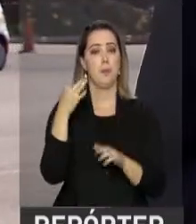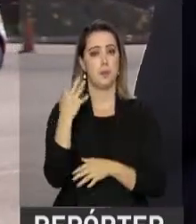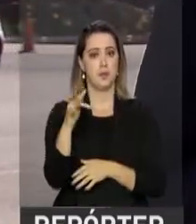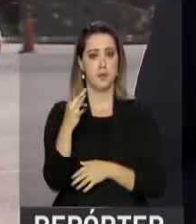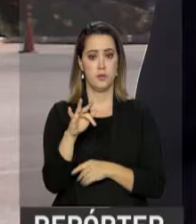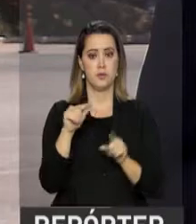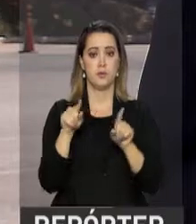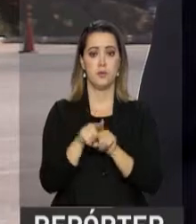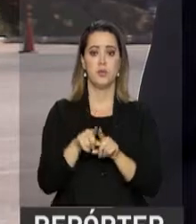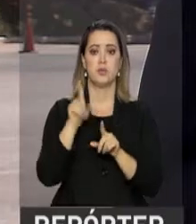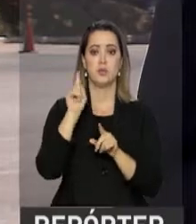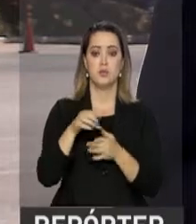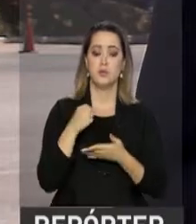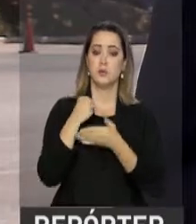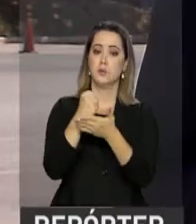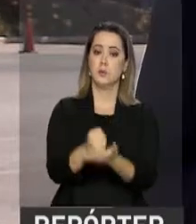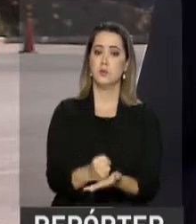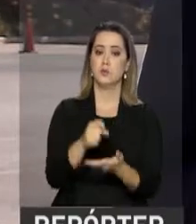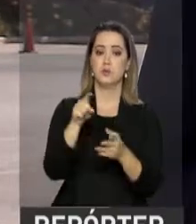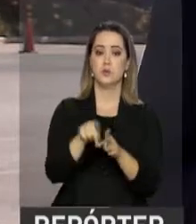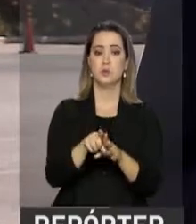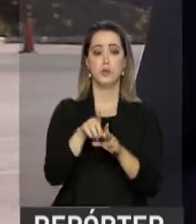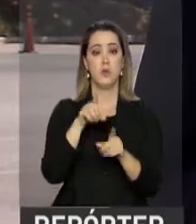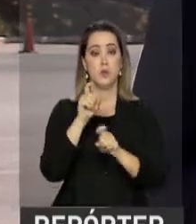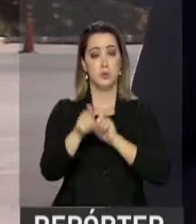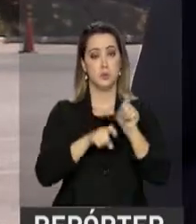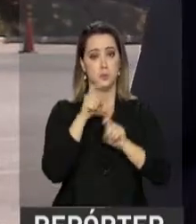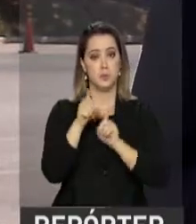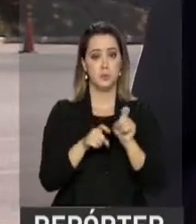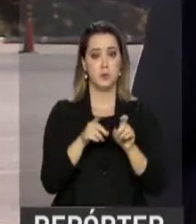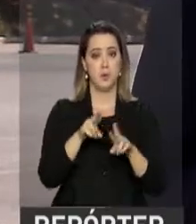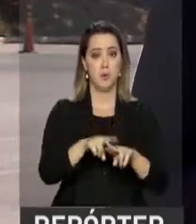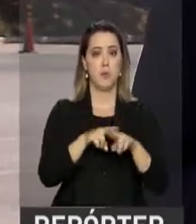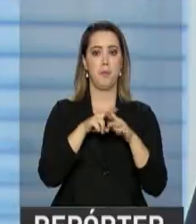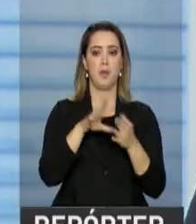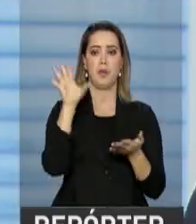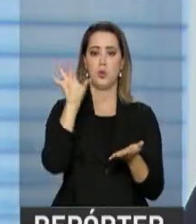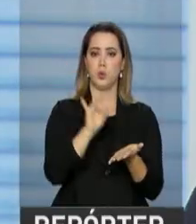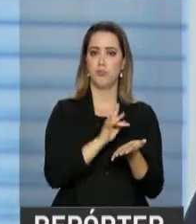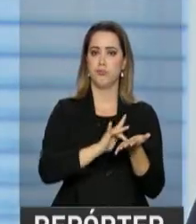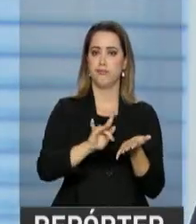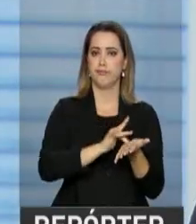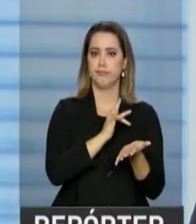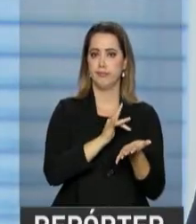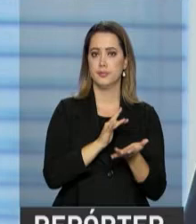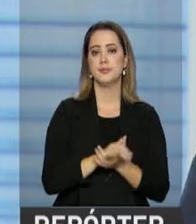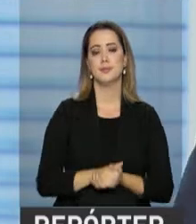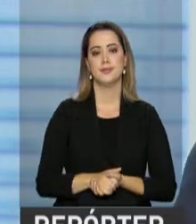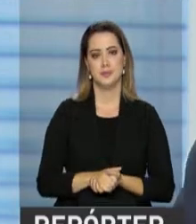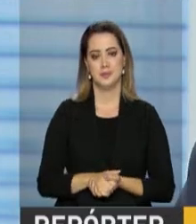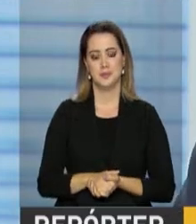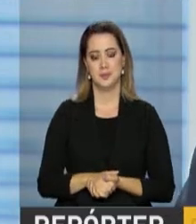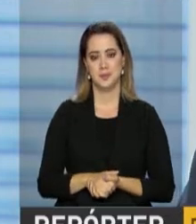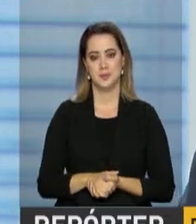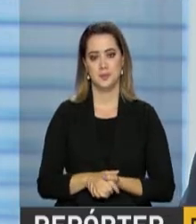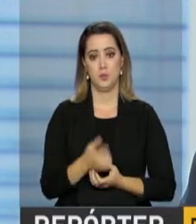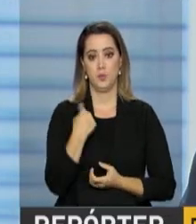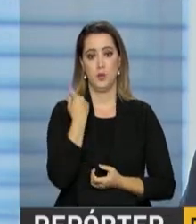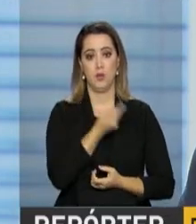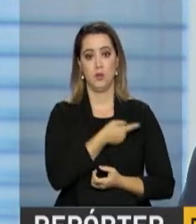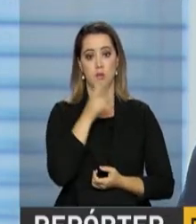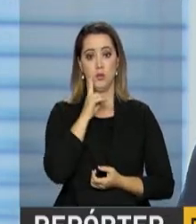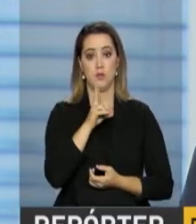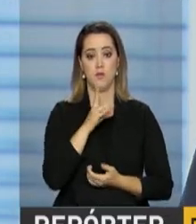vai ser disponibilizado de forma digital pelo celular nós vamos a partir de agora no celular